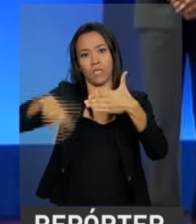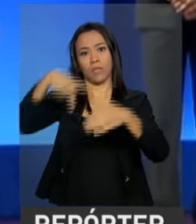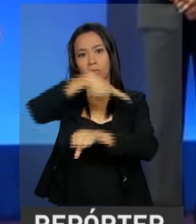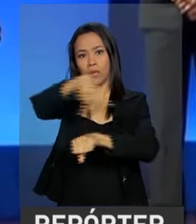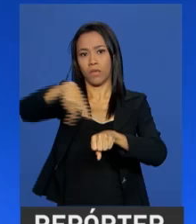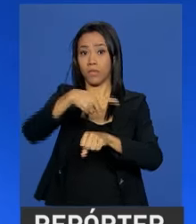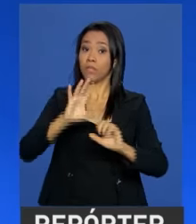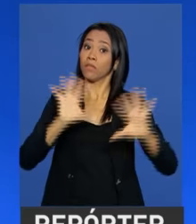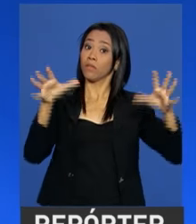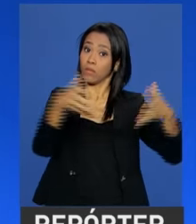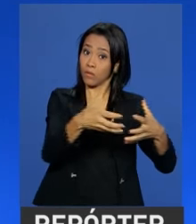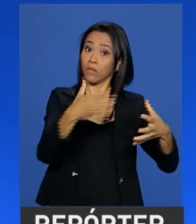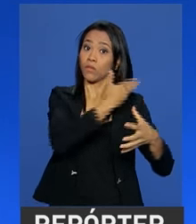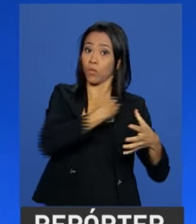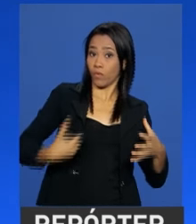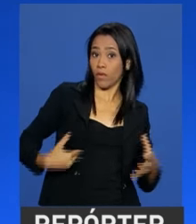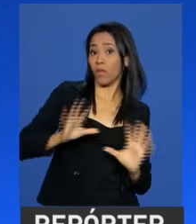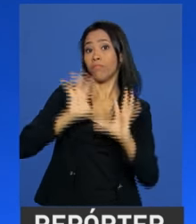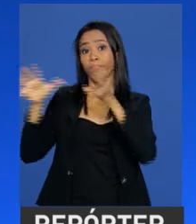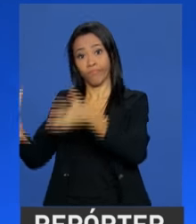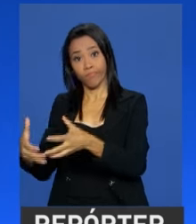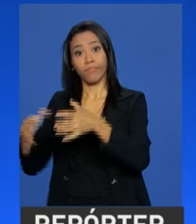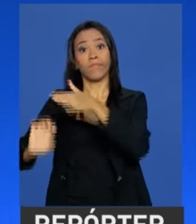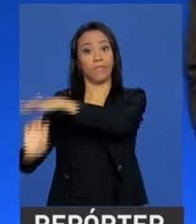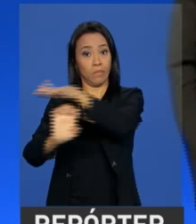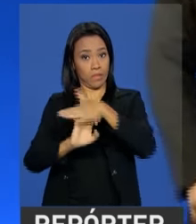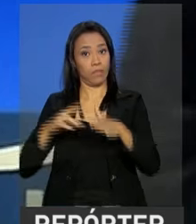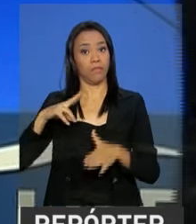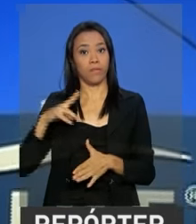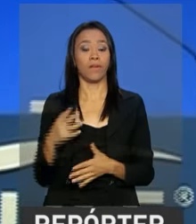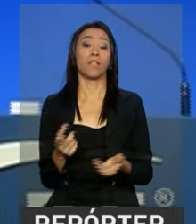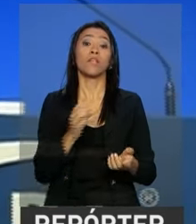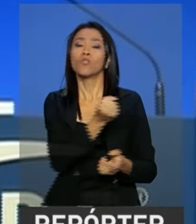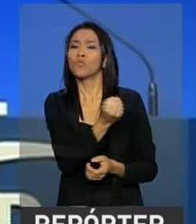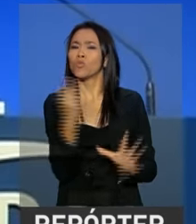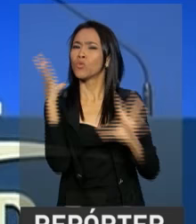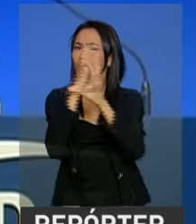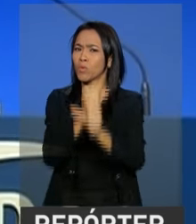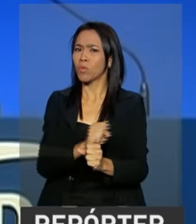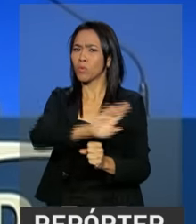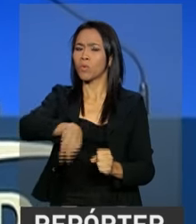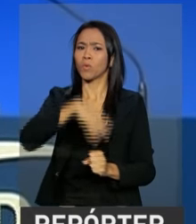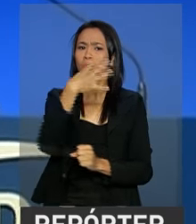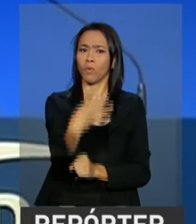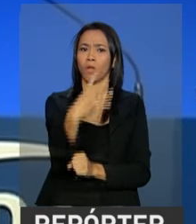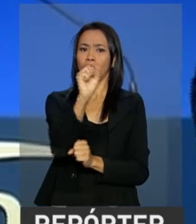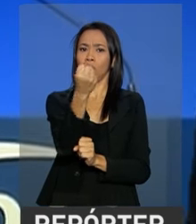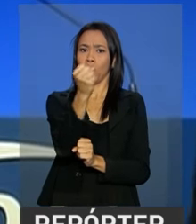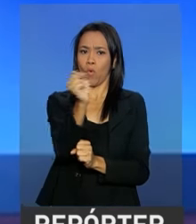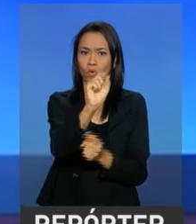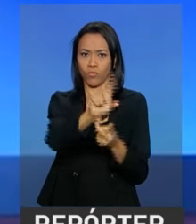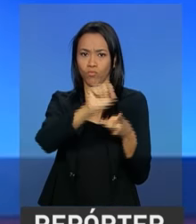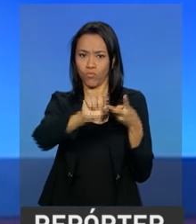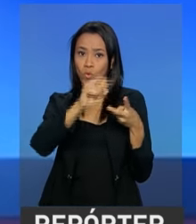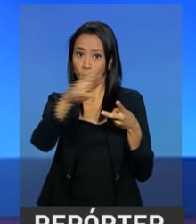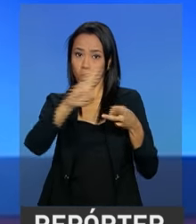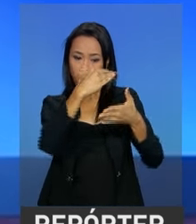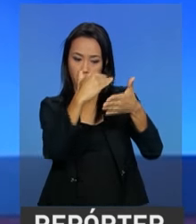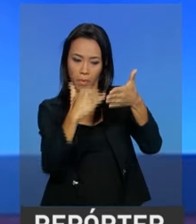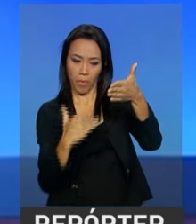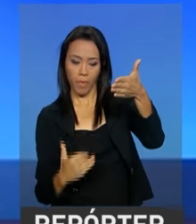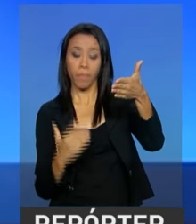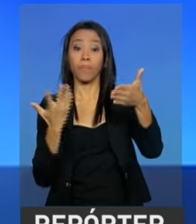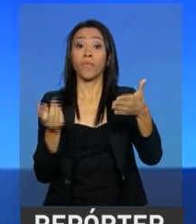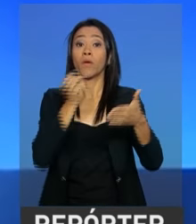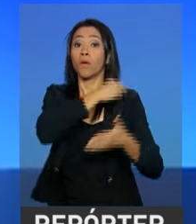setores público e privado. No total, são 48 indicados pelo júri oficial do evento. O ministro da